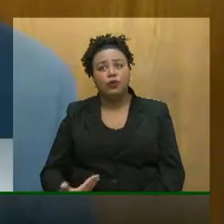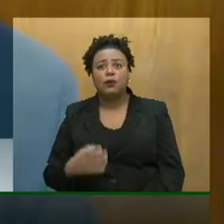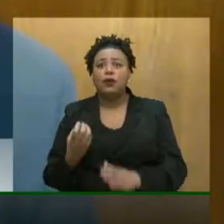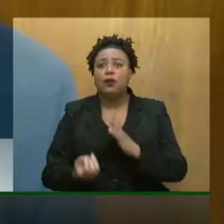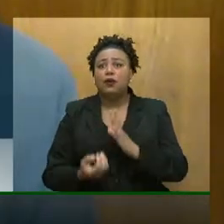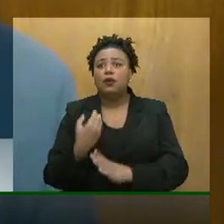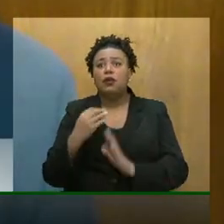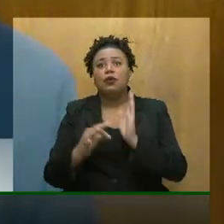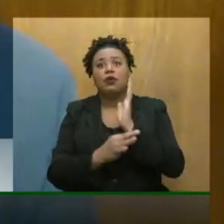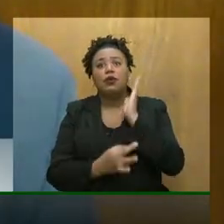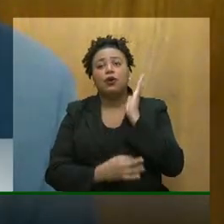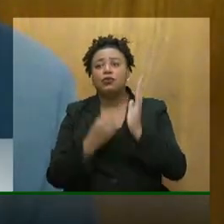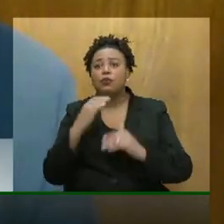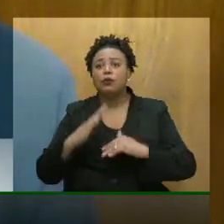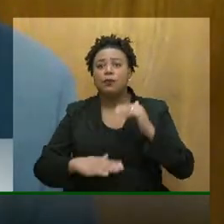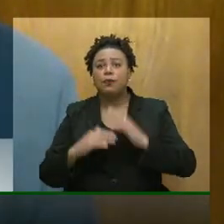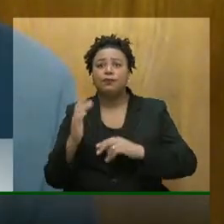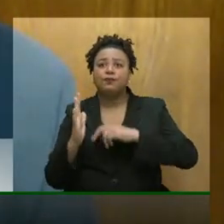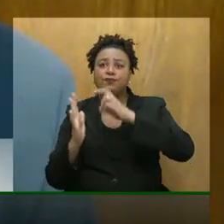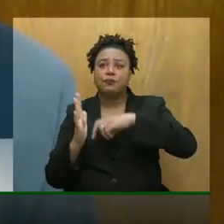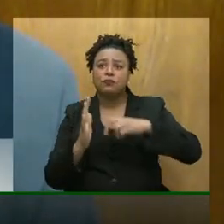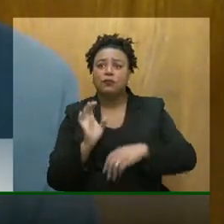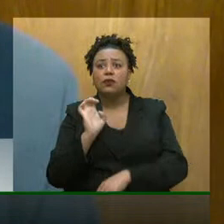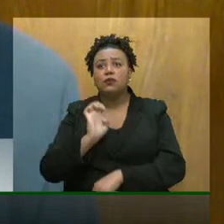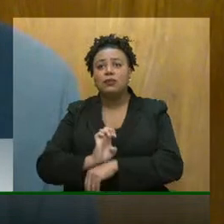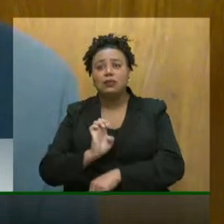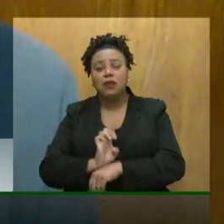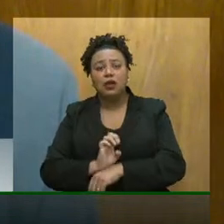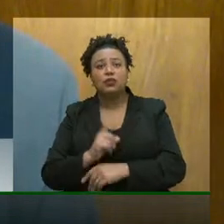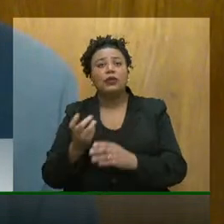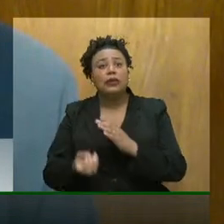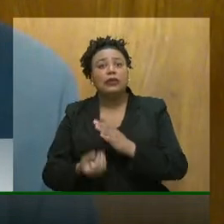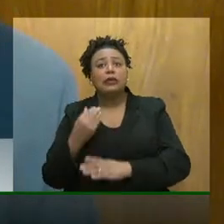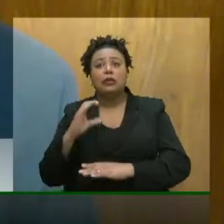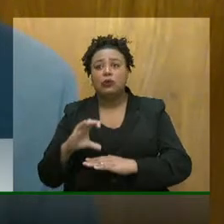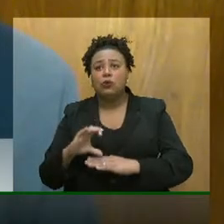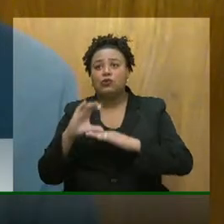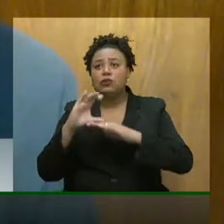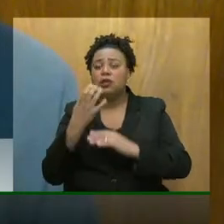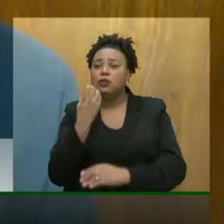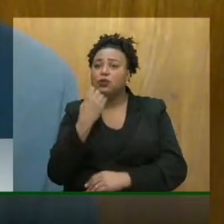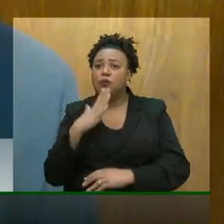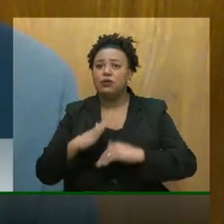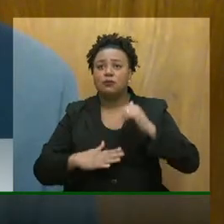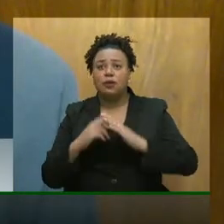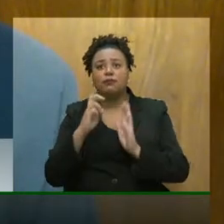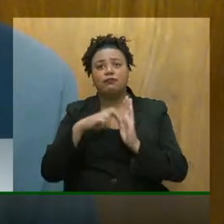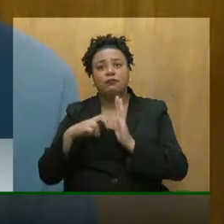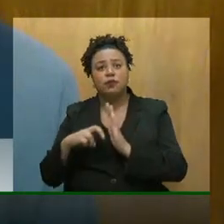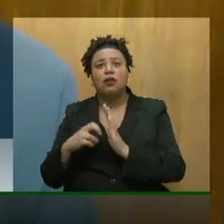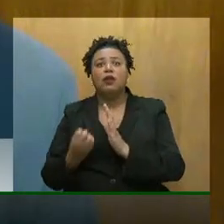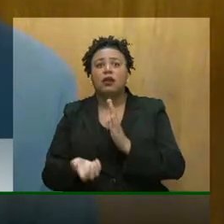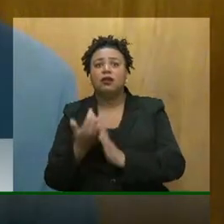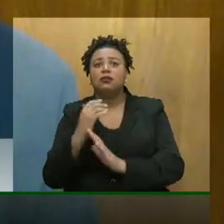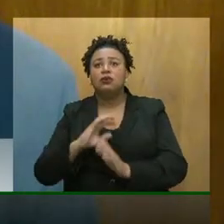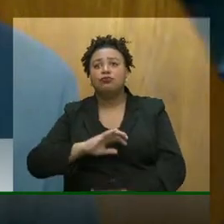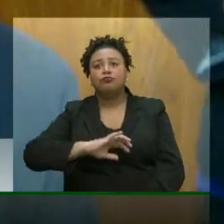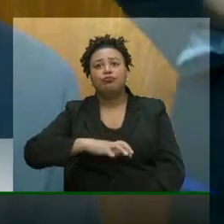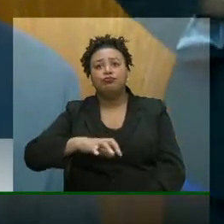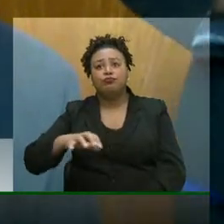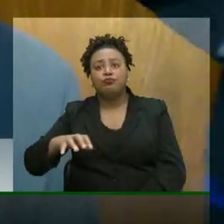institui o Código de Boas Práticas Tributárias do Estado do Rio Grande do Sul, cria o Conselho de Boas Práticas Tributárias e autoriza a criação de câmaras técnicas